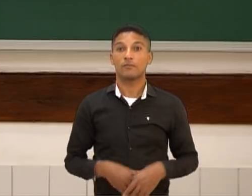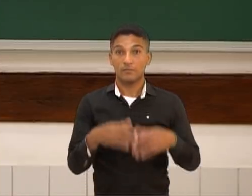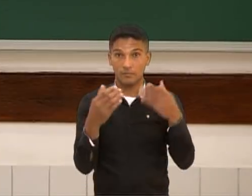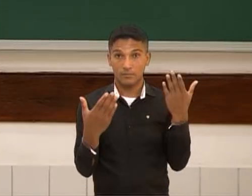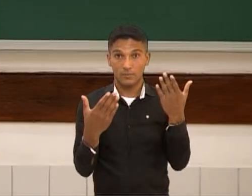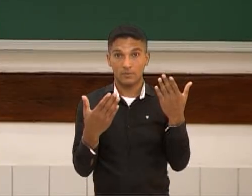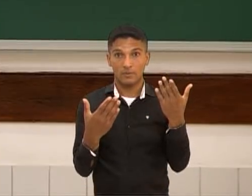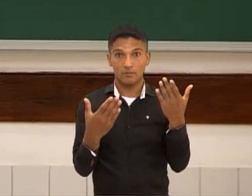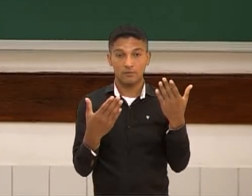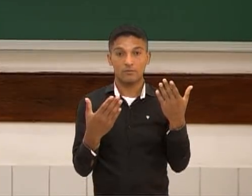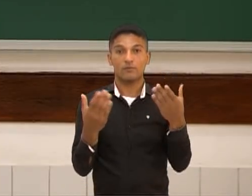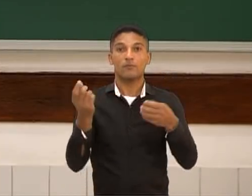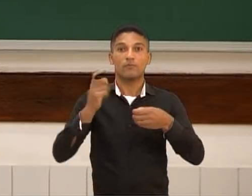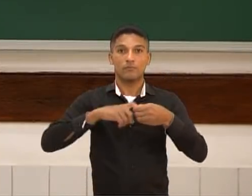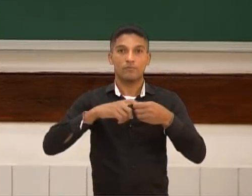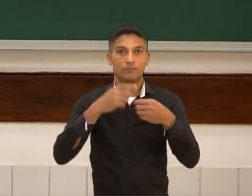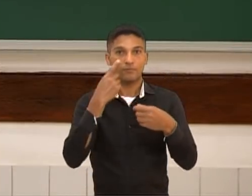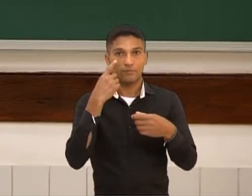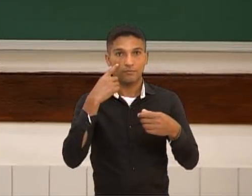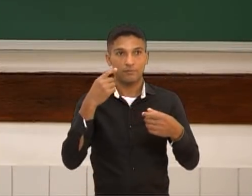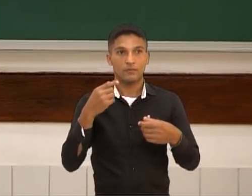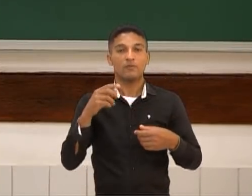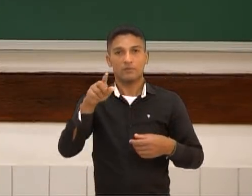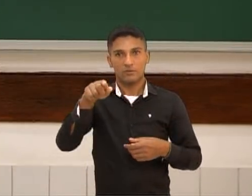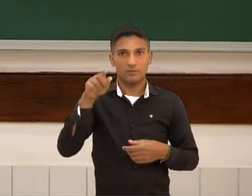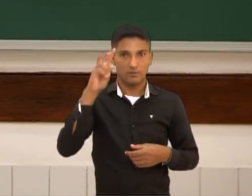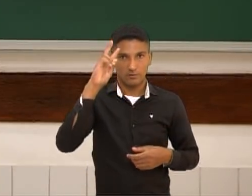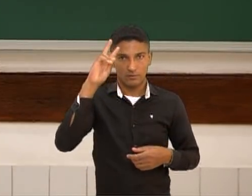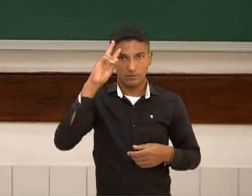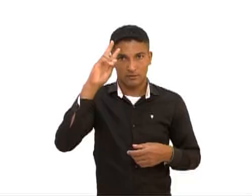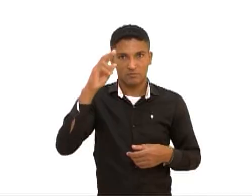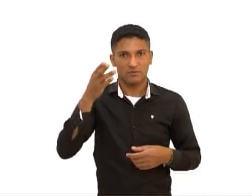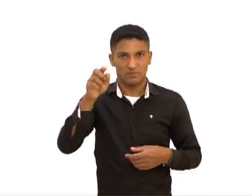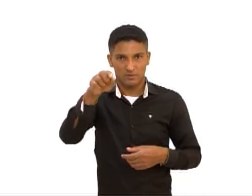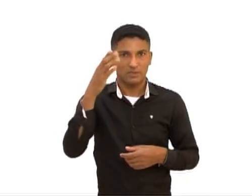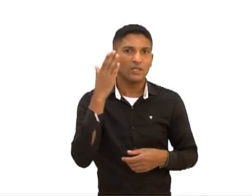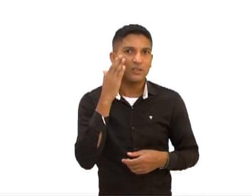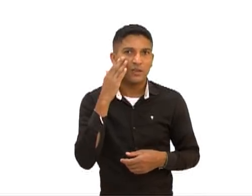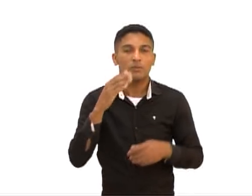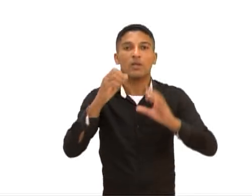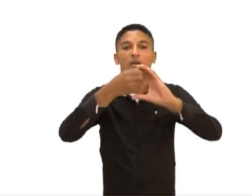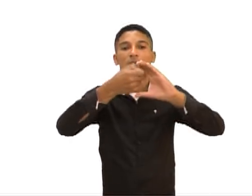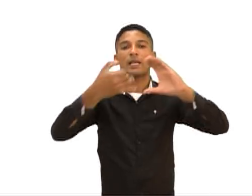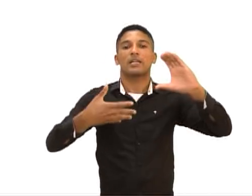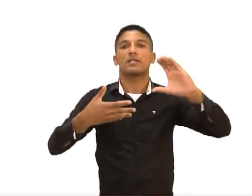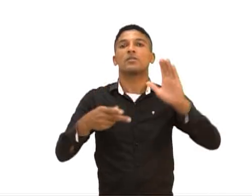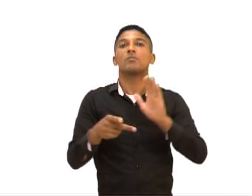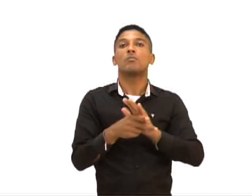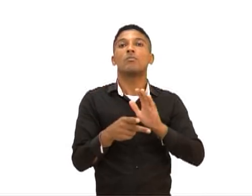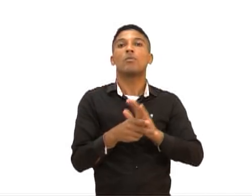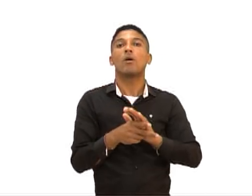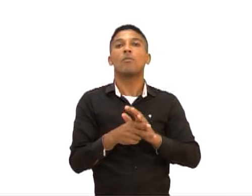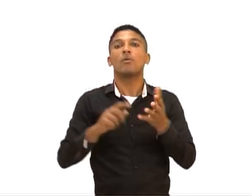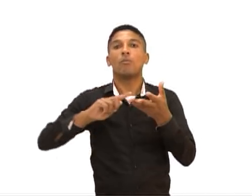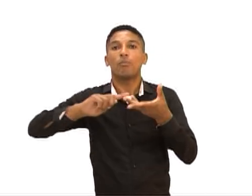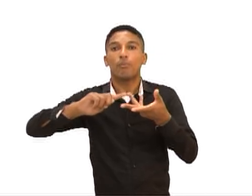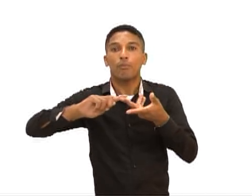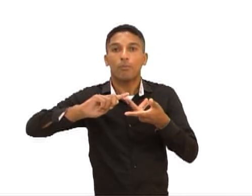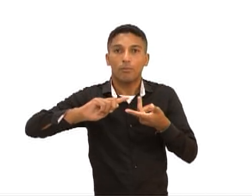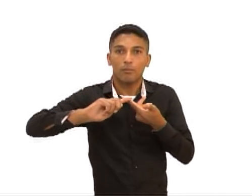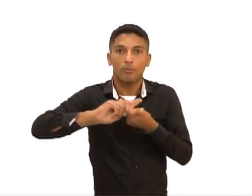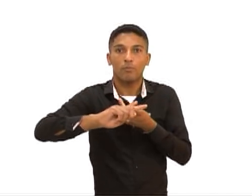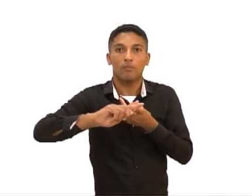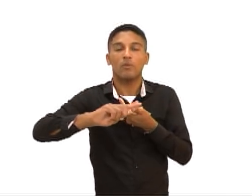Então, galera, retornando, olha lá, quem se lembrou, então, né, mais ou menos das características, dos elementos composicionais que compõem os textos que